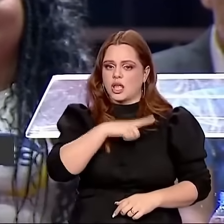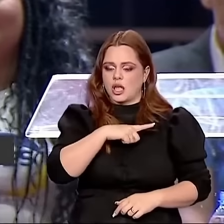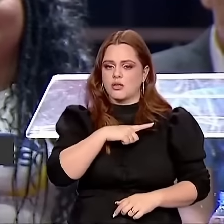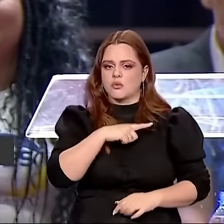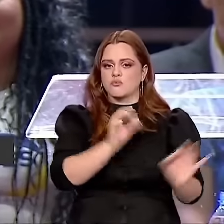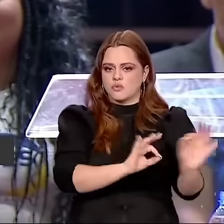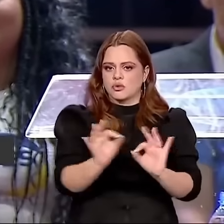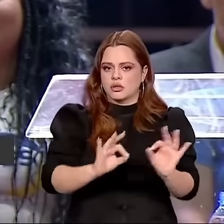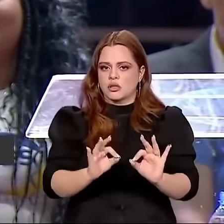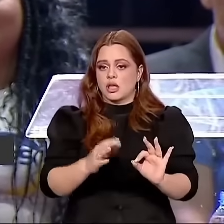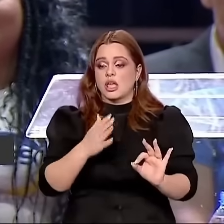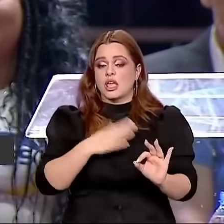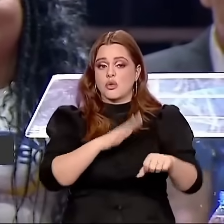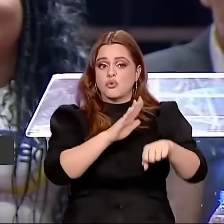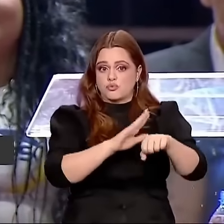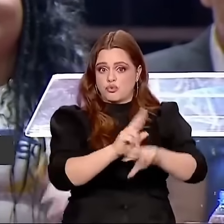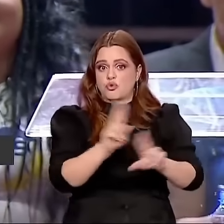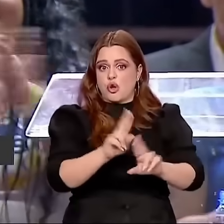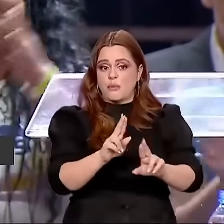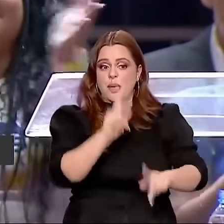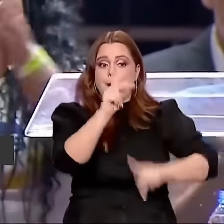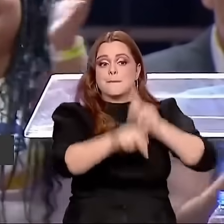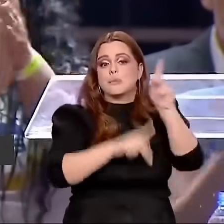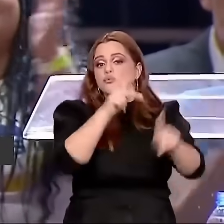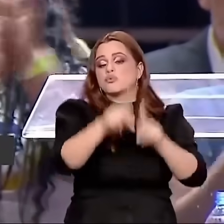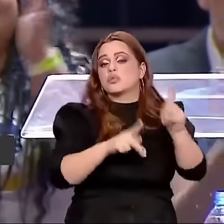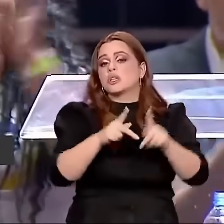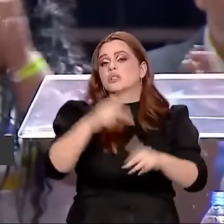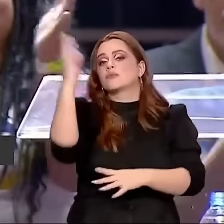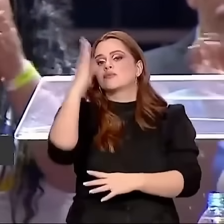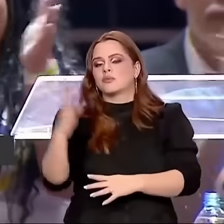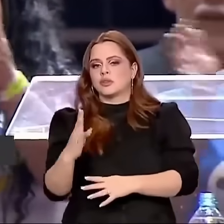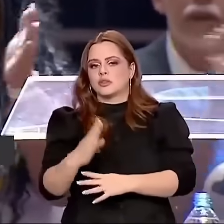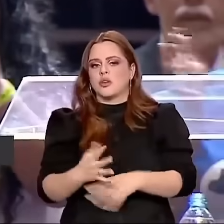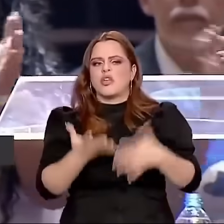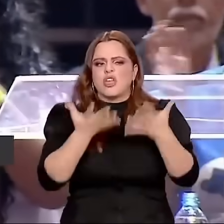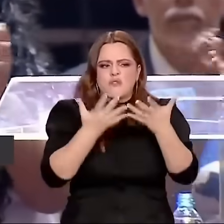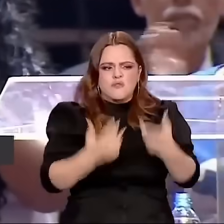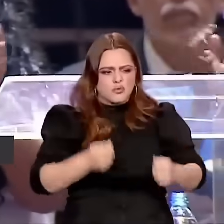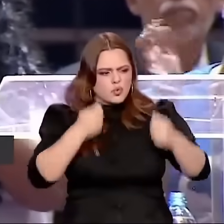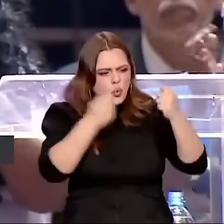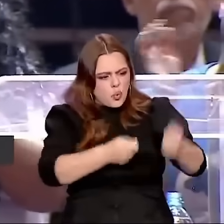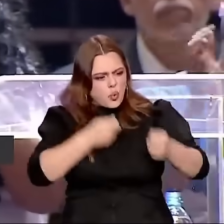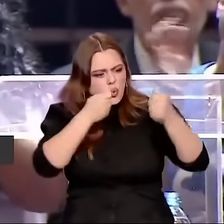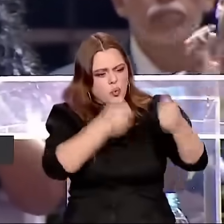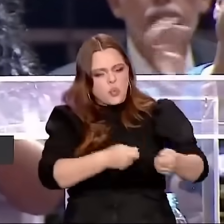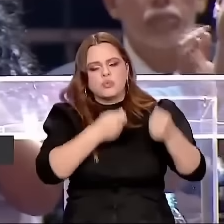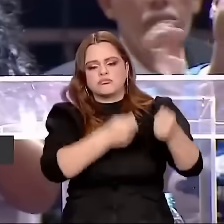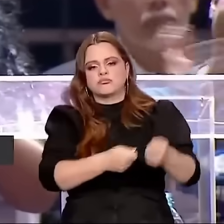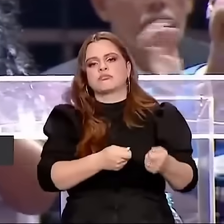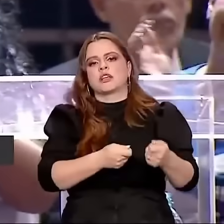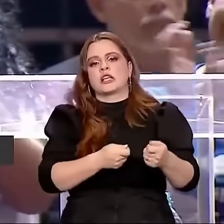chama-se povo brasileiro. E por conta desse povo, nós vamos lutar até que este